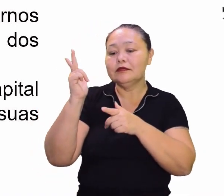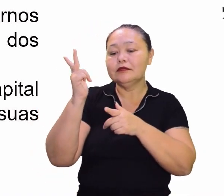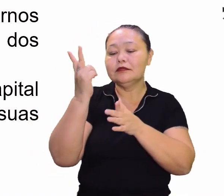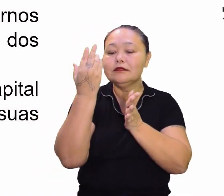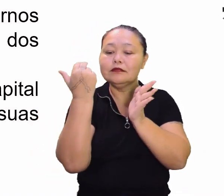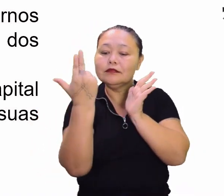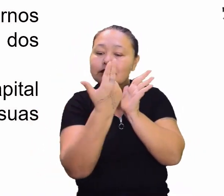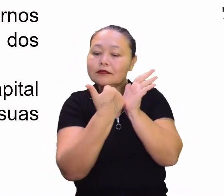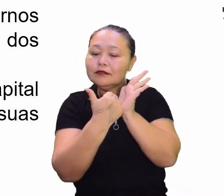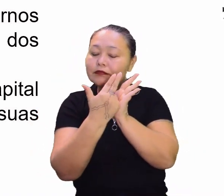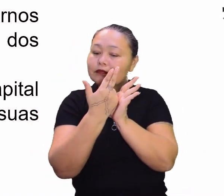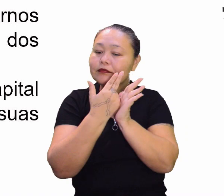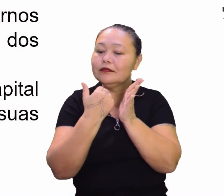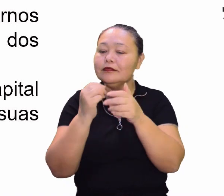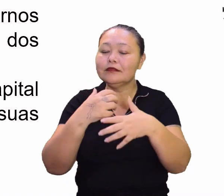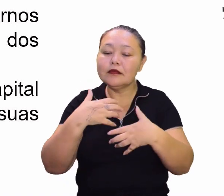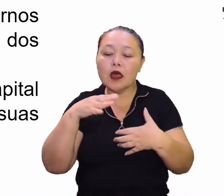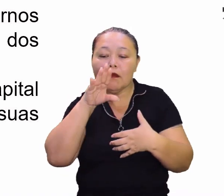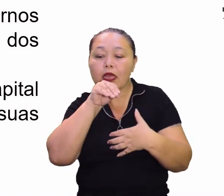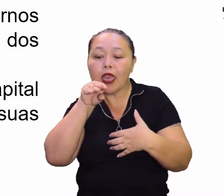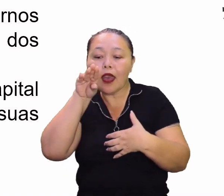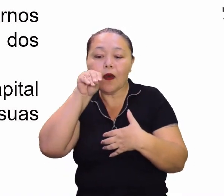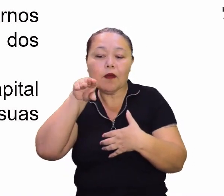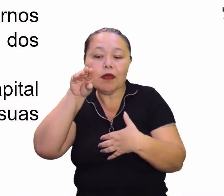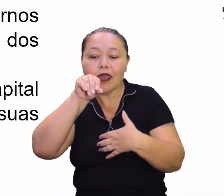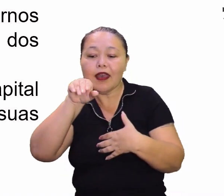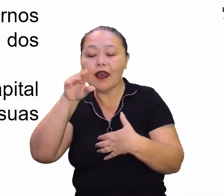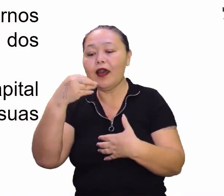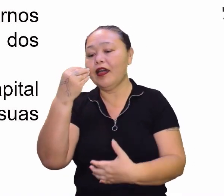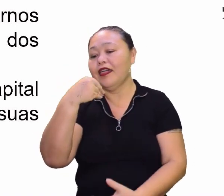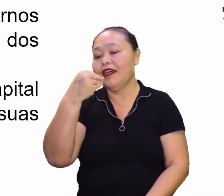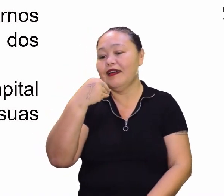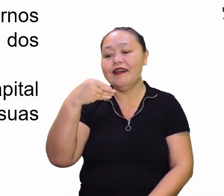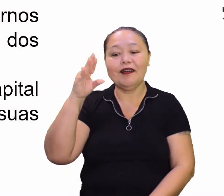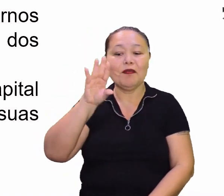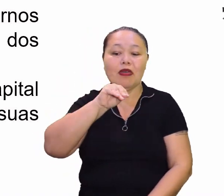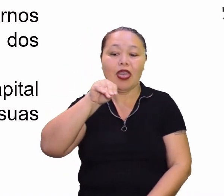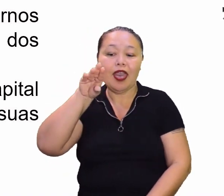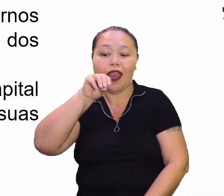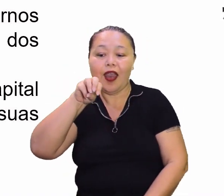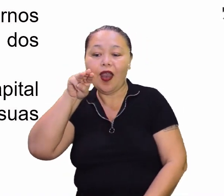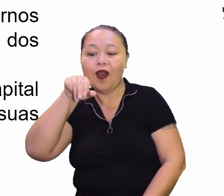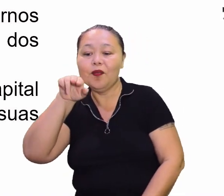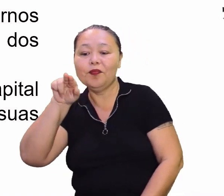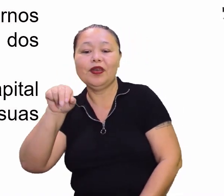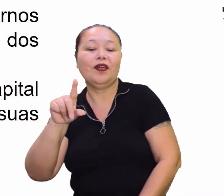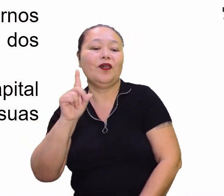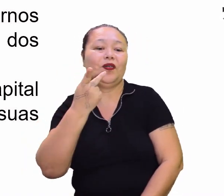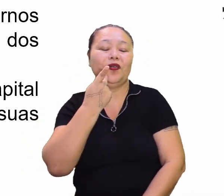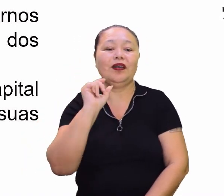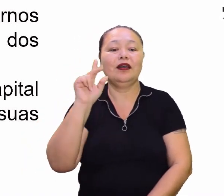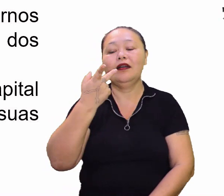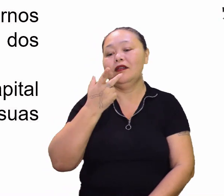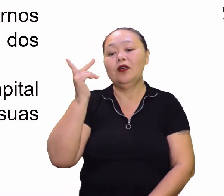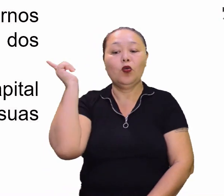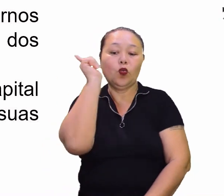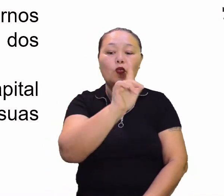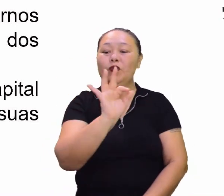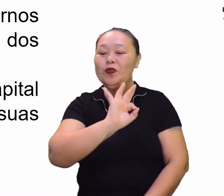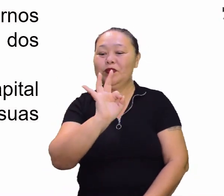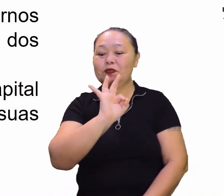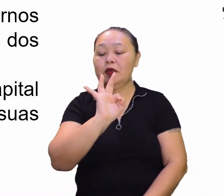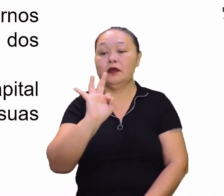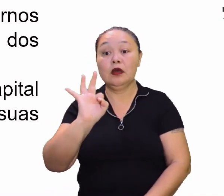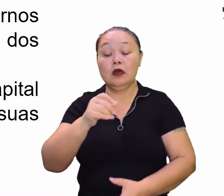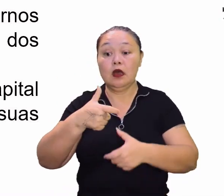do tigrezinho ainda só miau, miau, bem fraquinho o bichinho ainda. Né? Então, eles não conseguiram ter